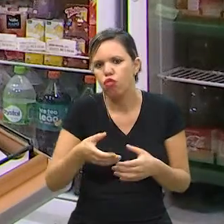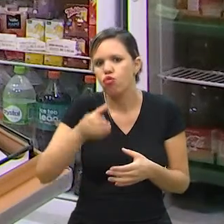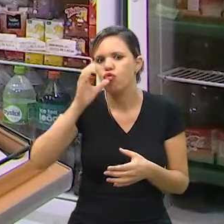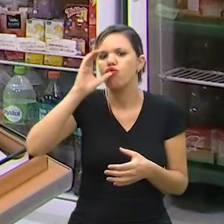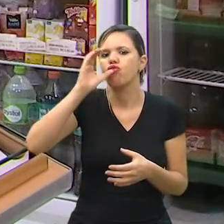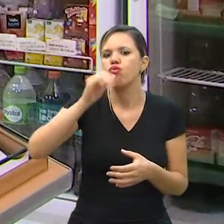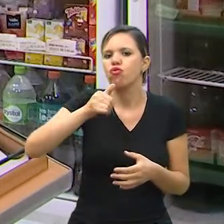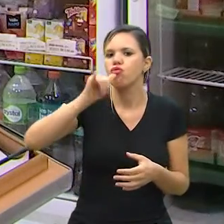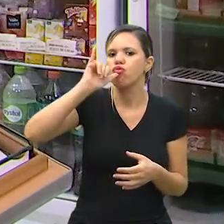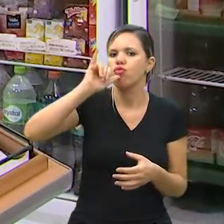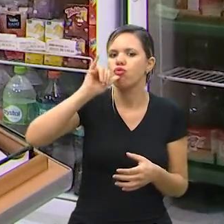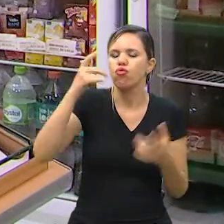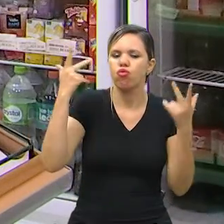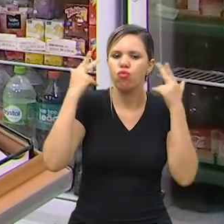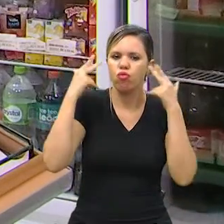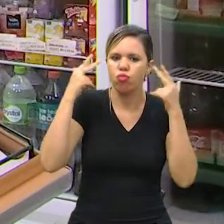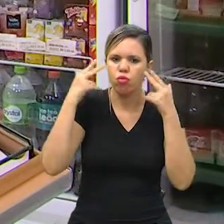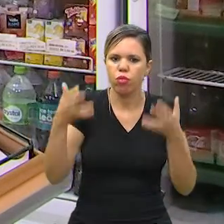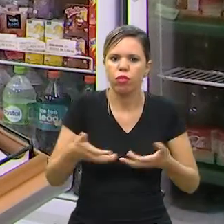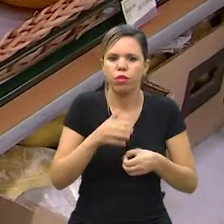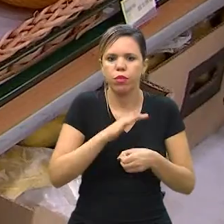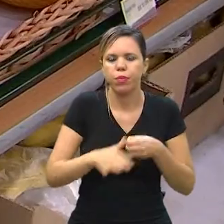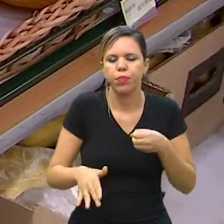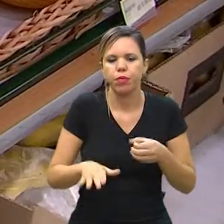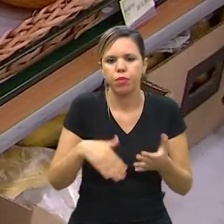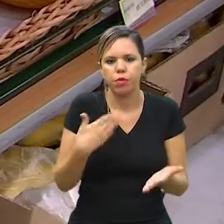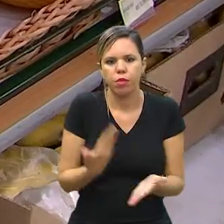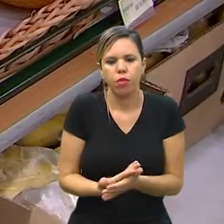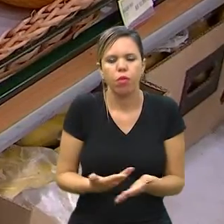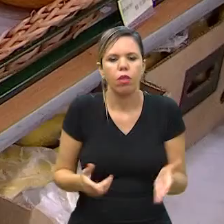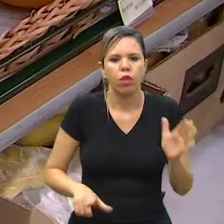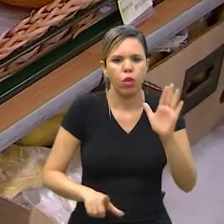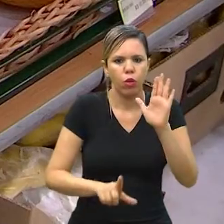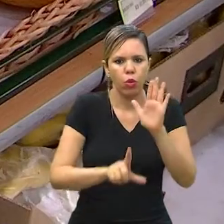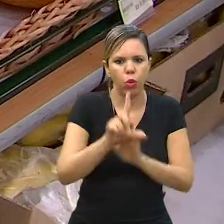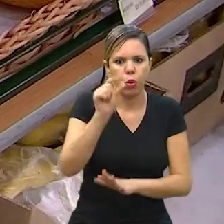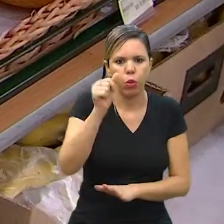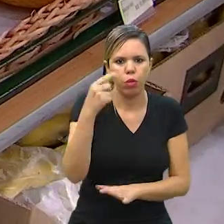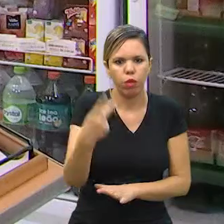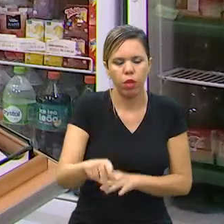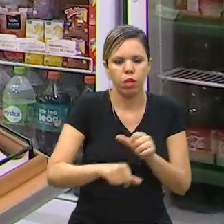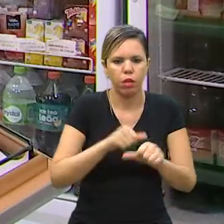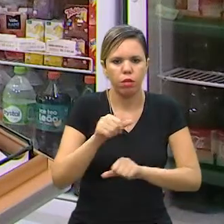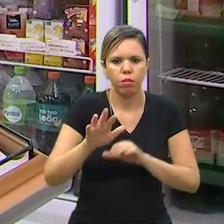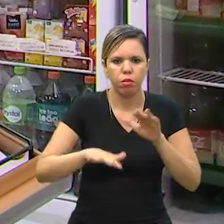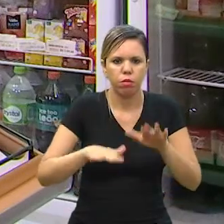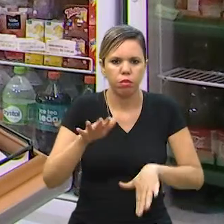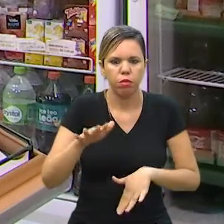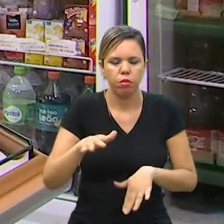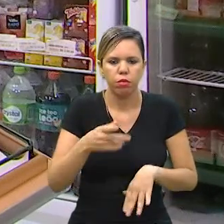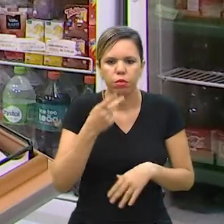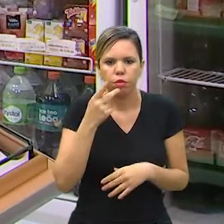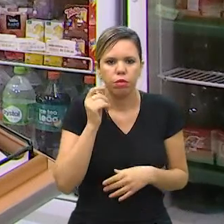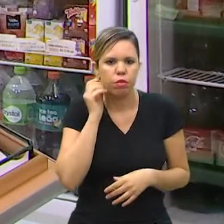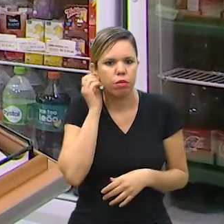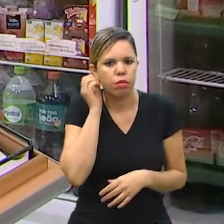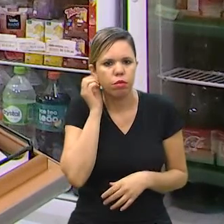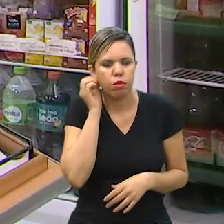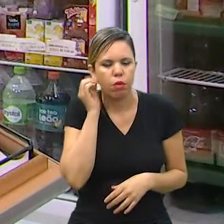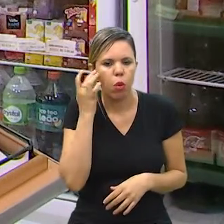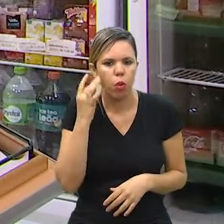sucos naturais, saladas. Até mesmo o faturamento dela muda. Média aí, falando por